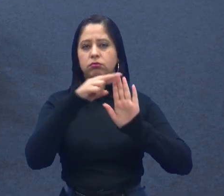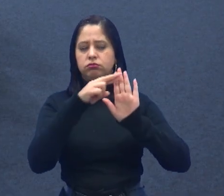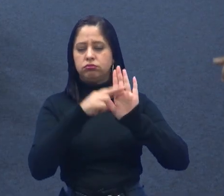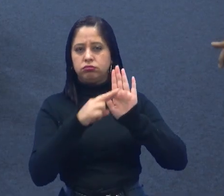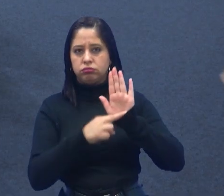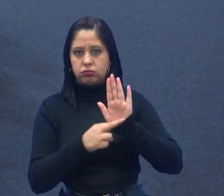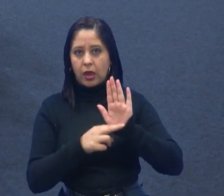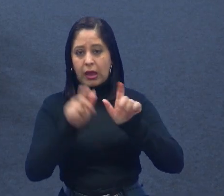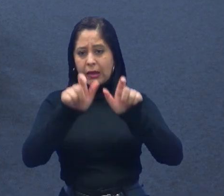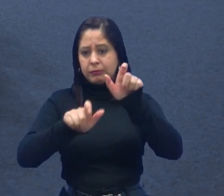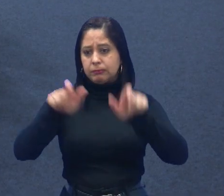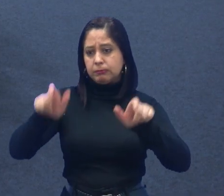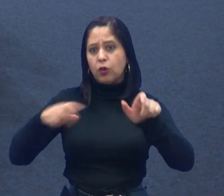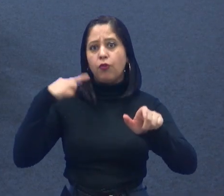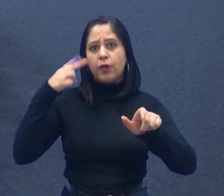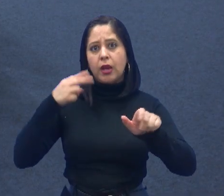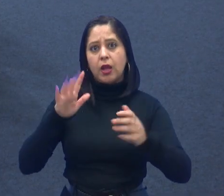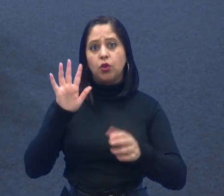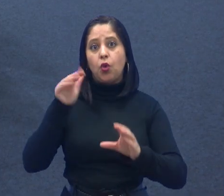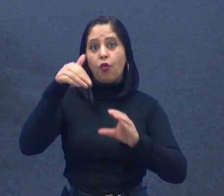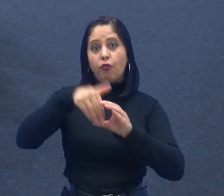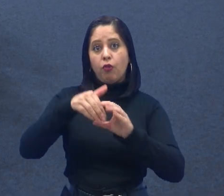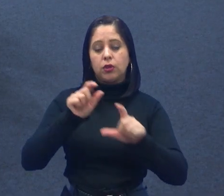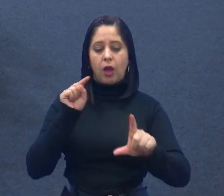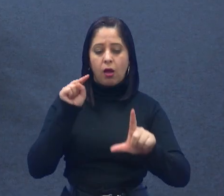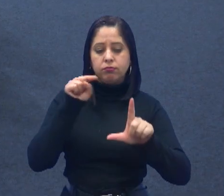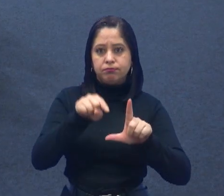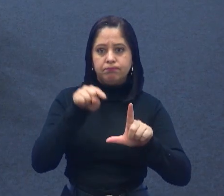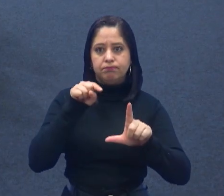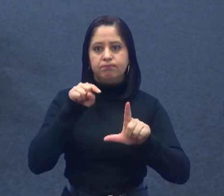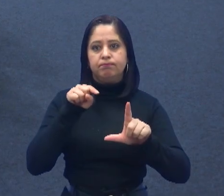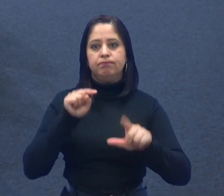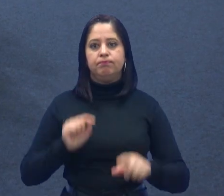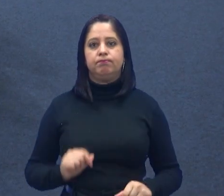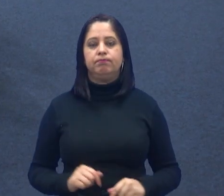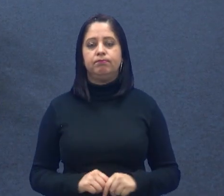as votações das proposituras se dará de forma eletrônica.